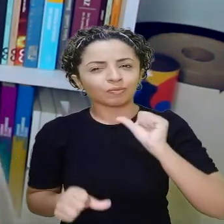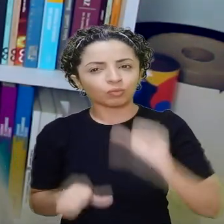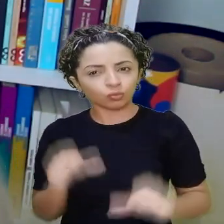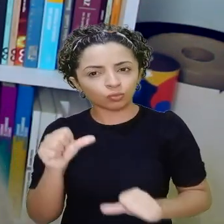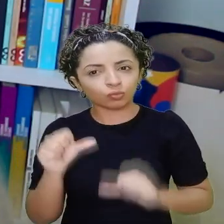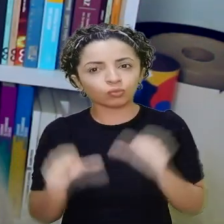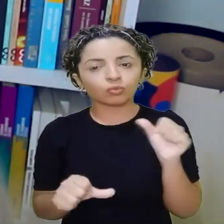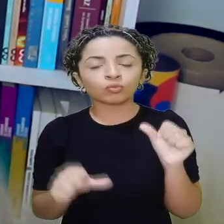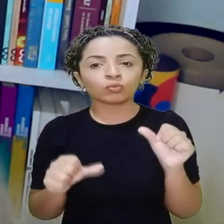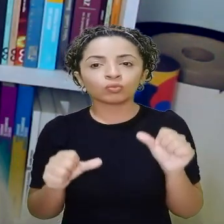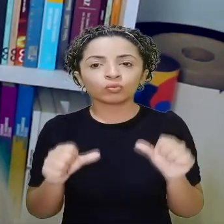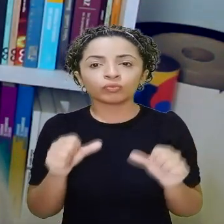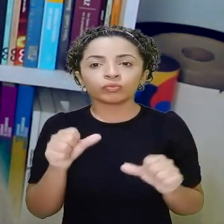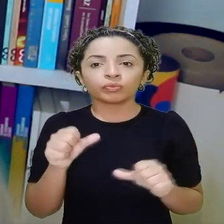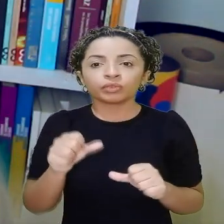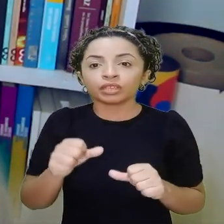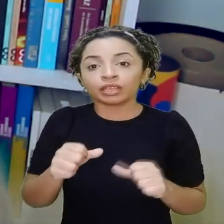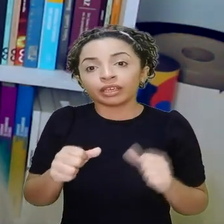mudança.